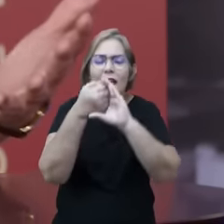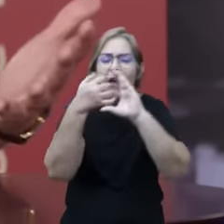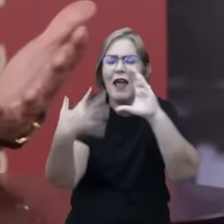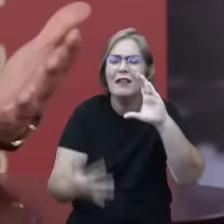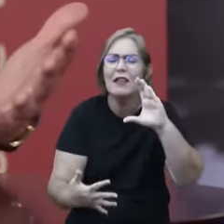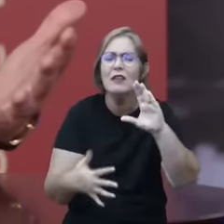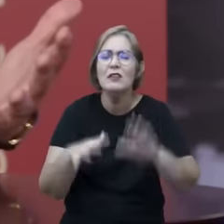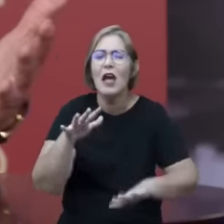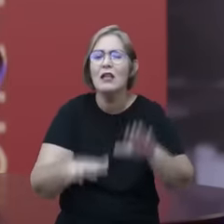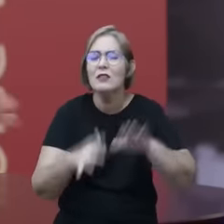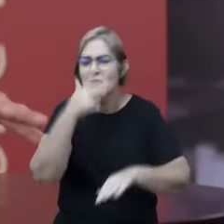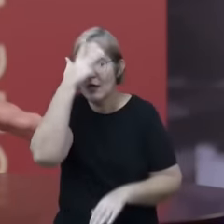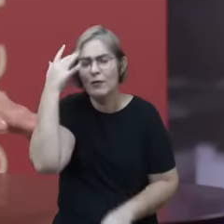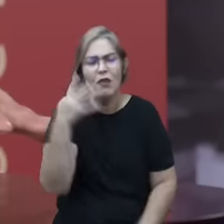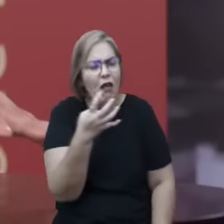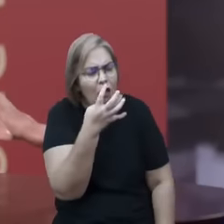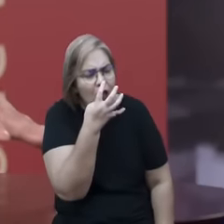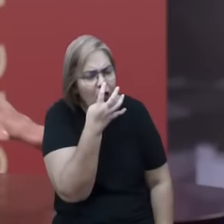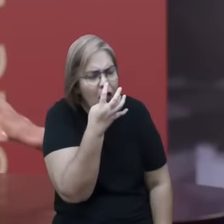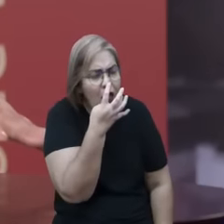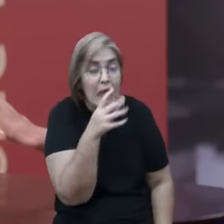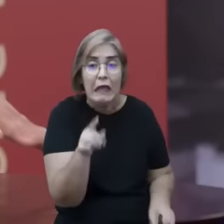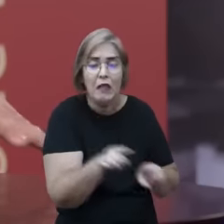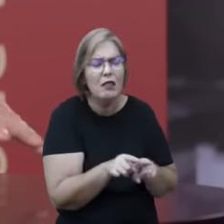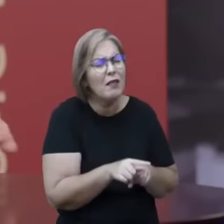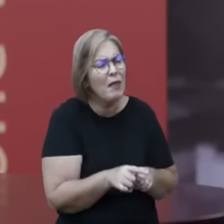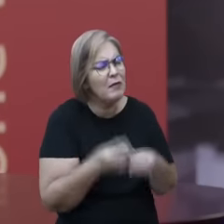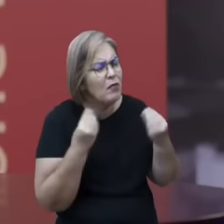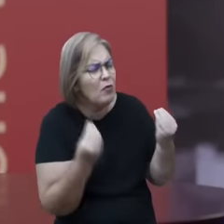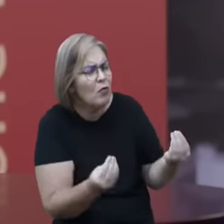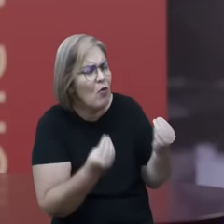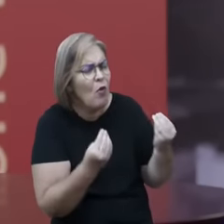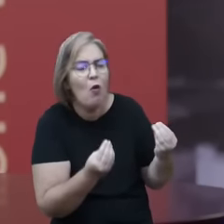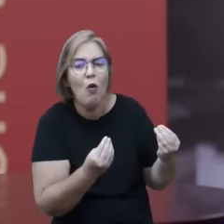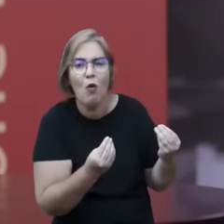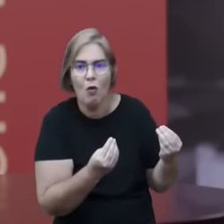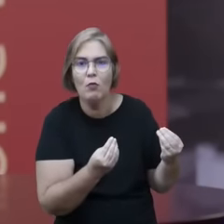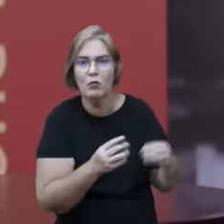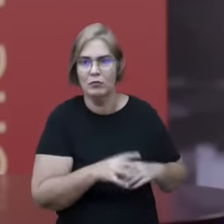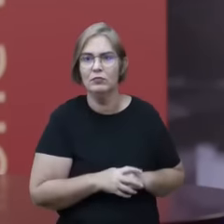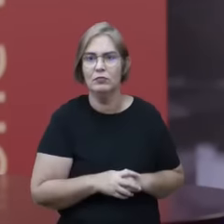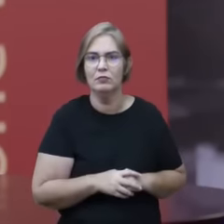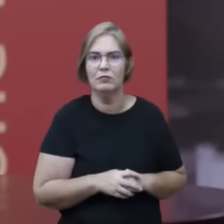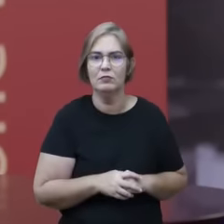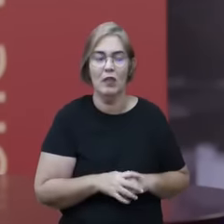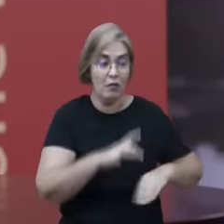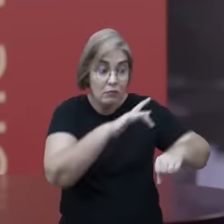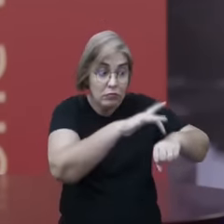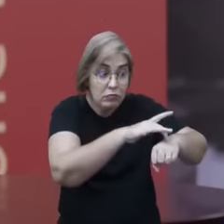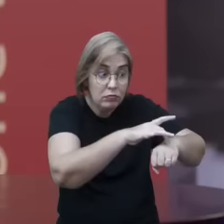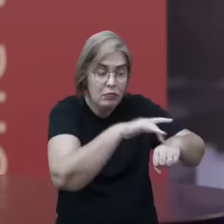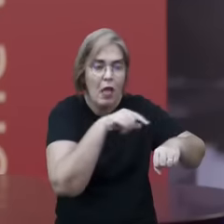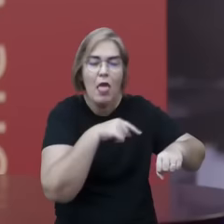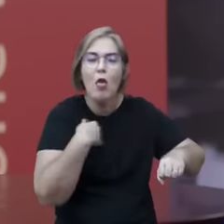tempo indiferente, que é o personagem do estrangeiro. É, e mas lá justamente ele está falando de